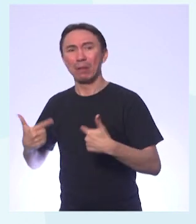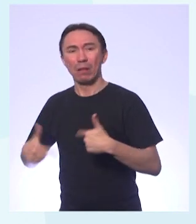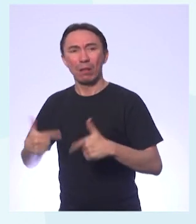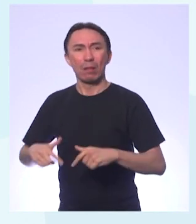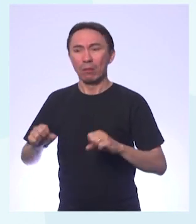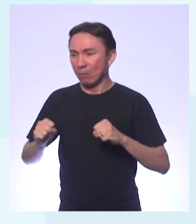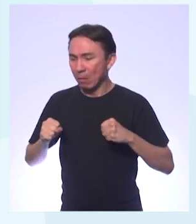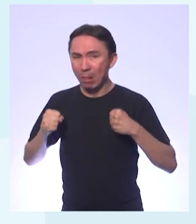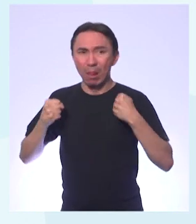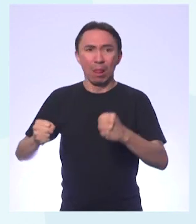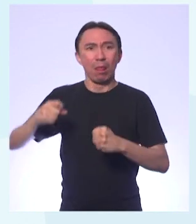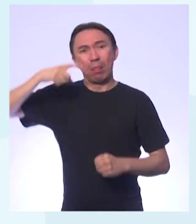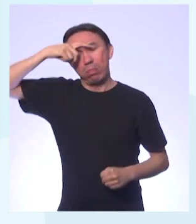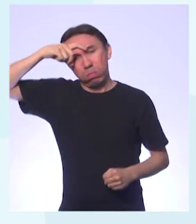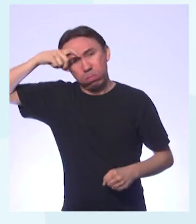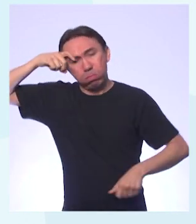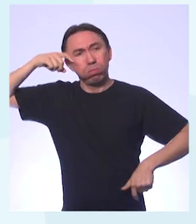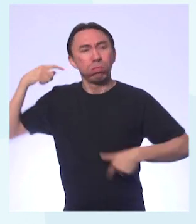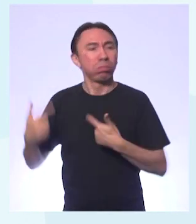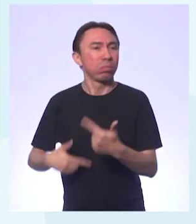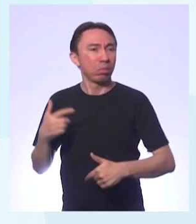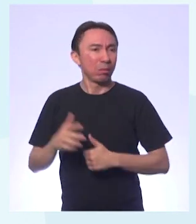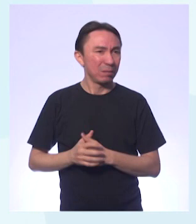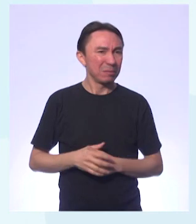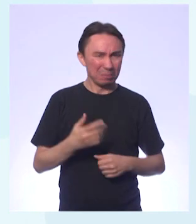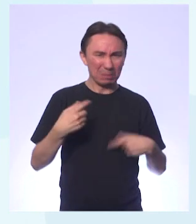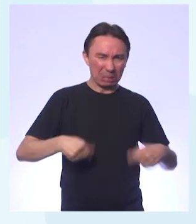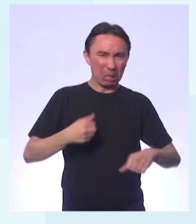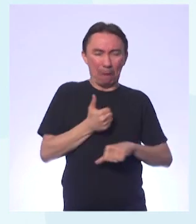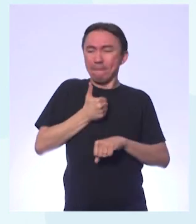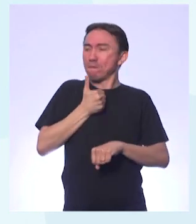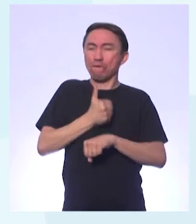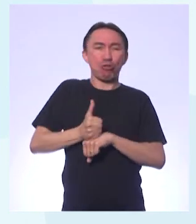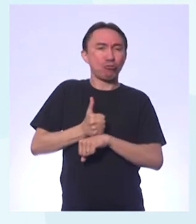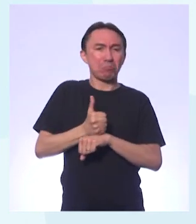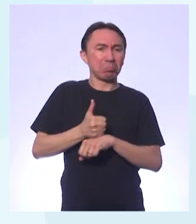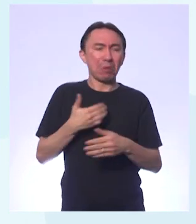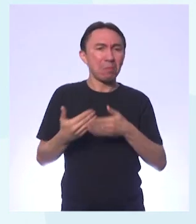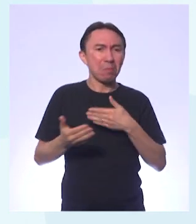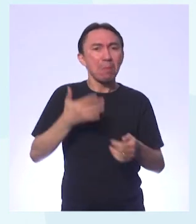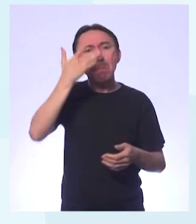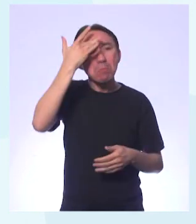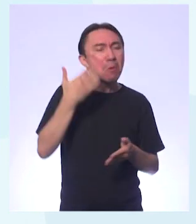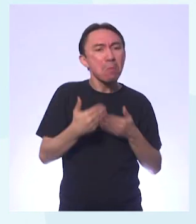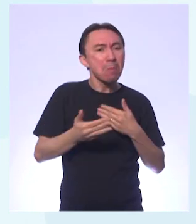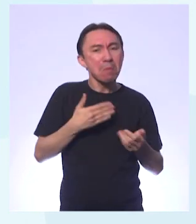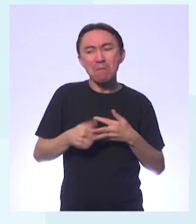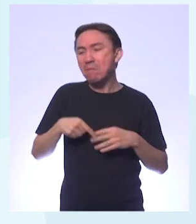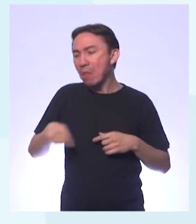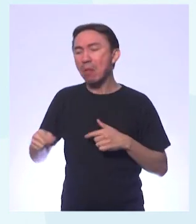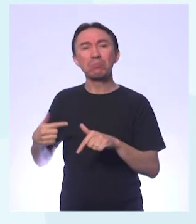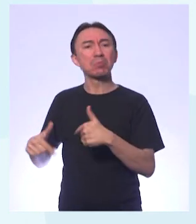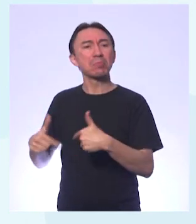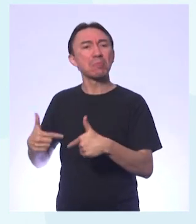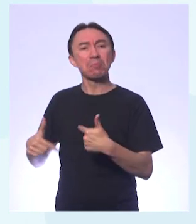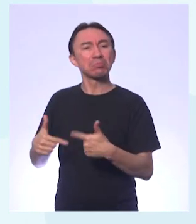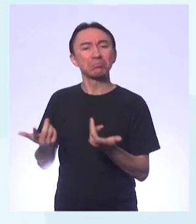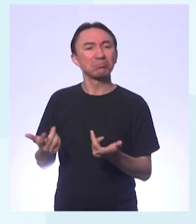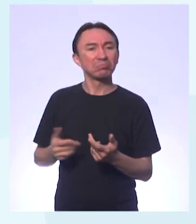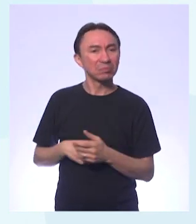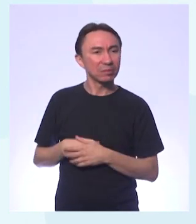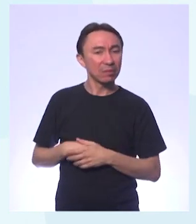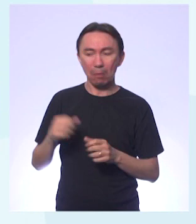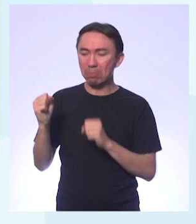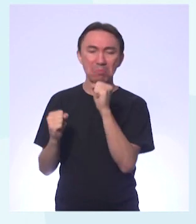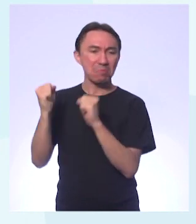mestre para trabalhar na máquina. Qualquer um vai lá e opera aquela máquina. Então, são trabalhos repetitivos. Exploração do trabalho da mulher